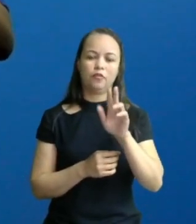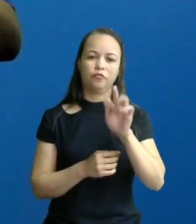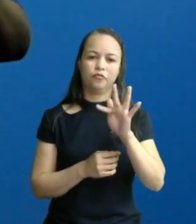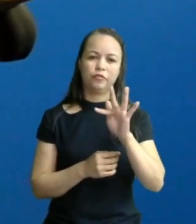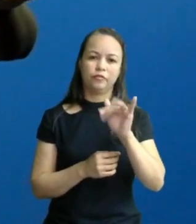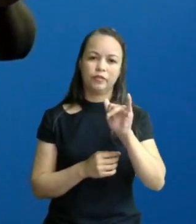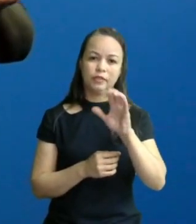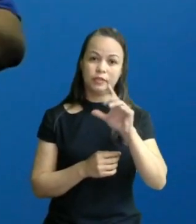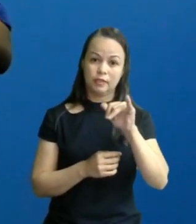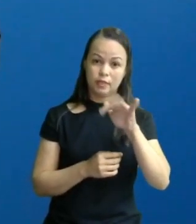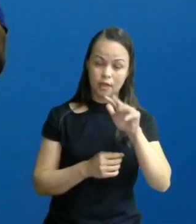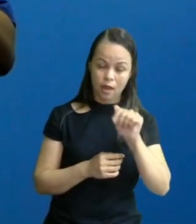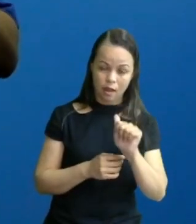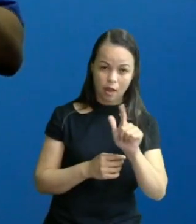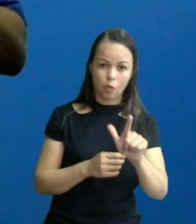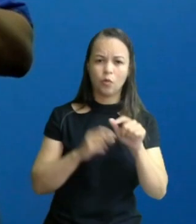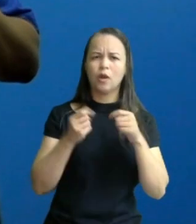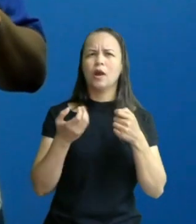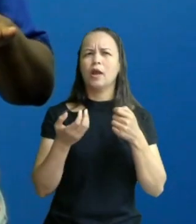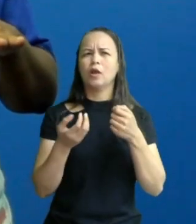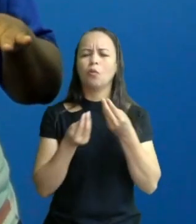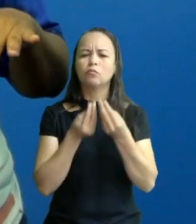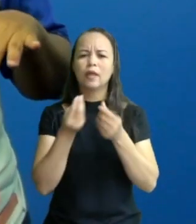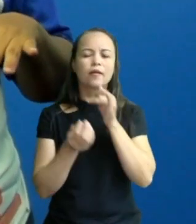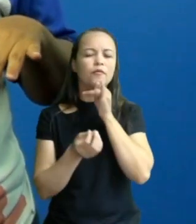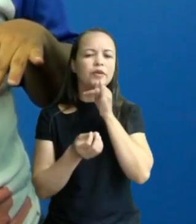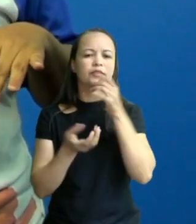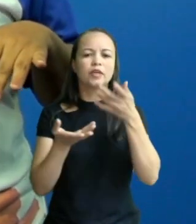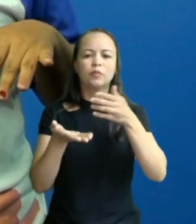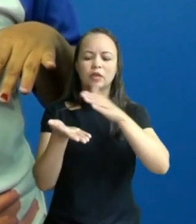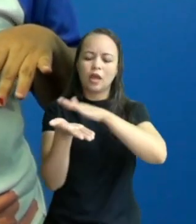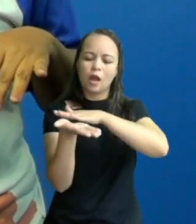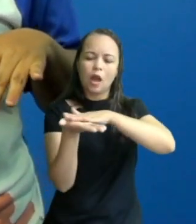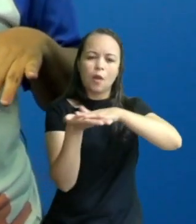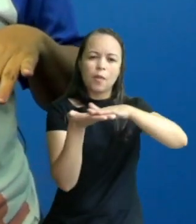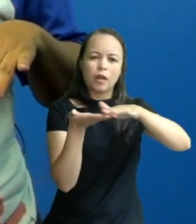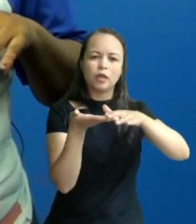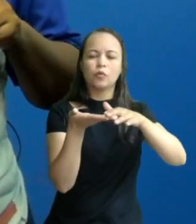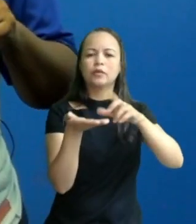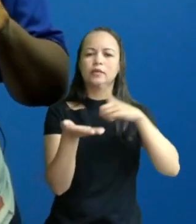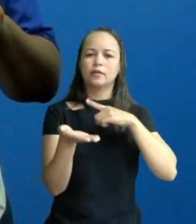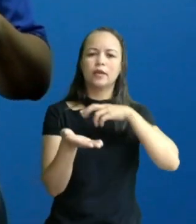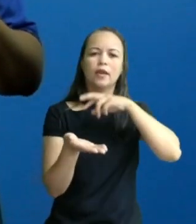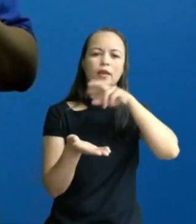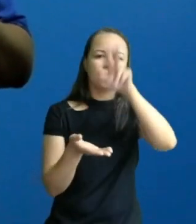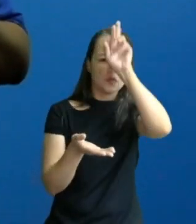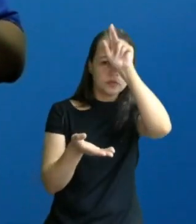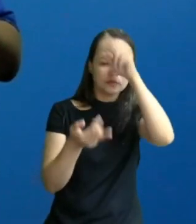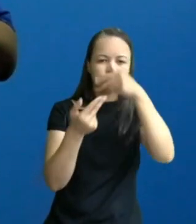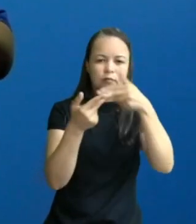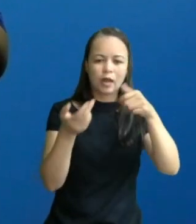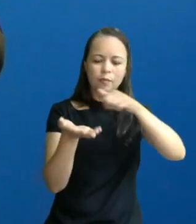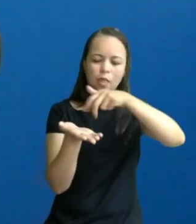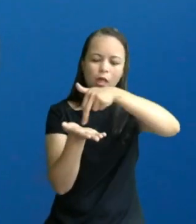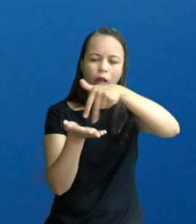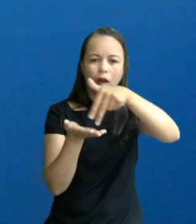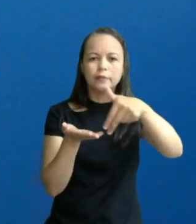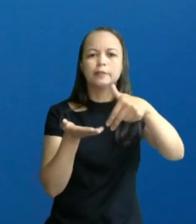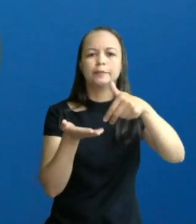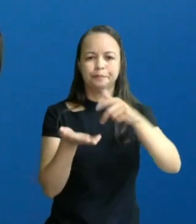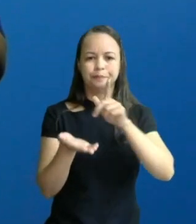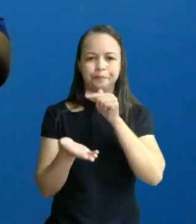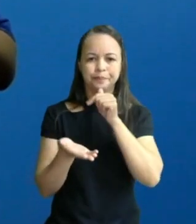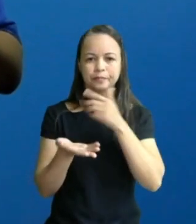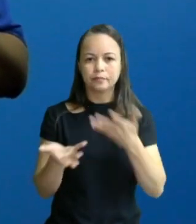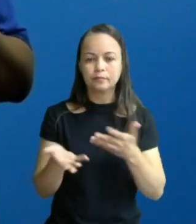fosse uma película, né? E tem alguns animais que andam por sobre ela, não é isso? Nós vimos também,